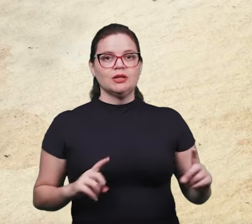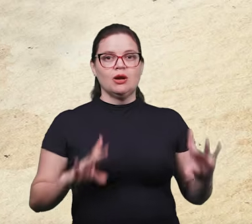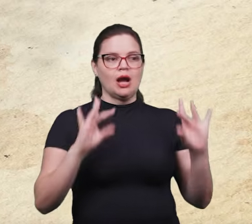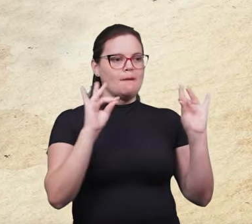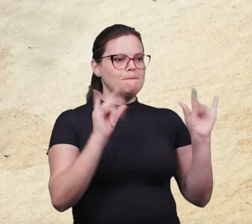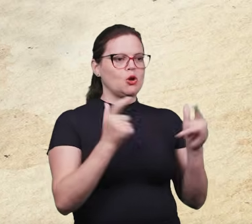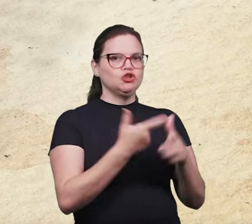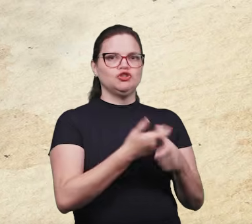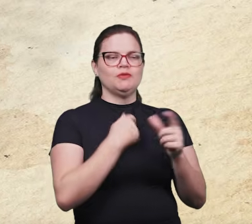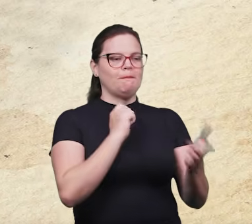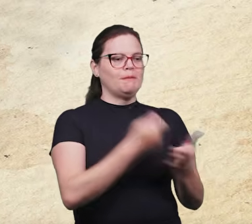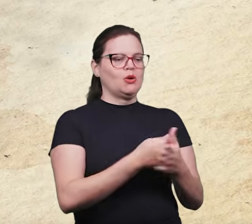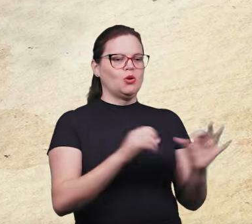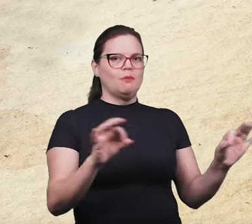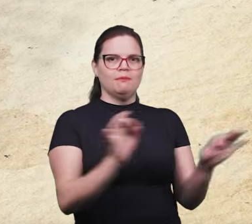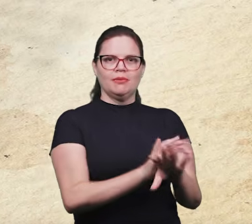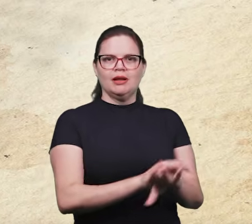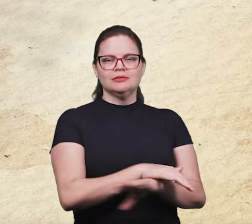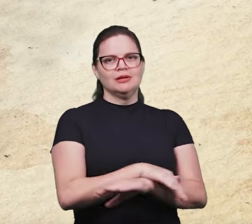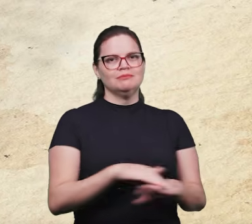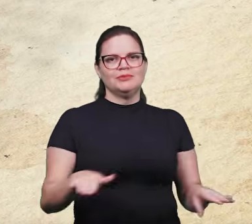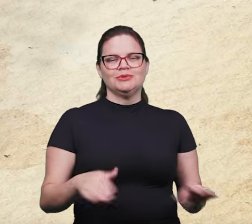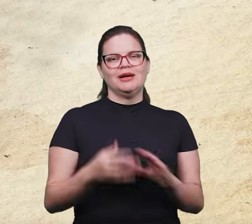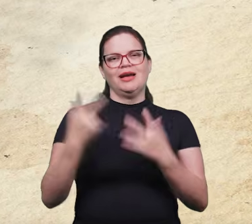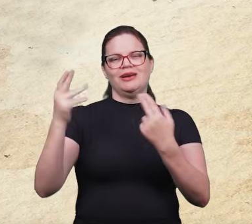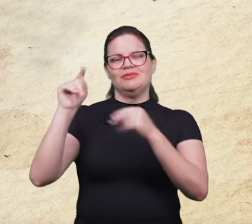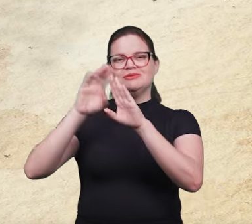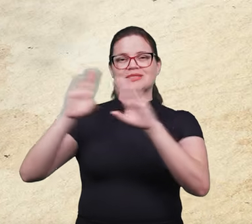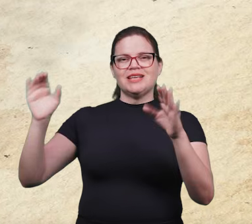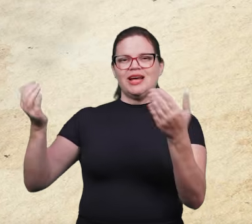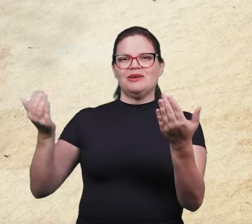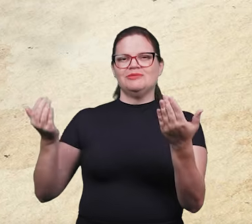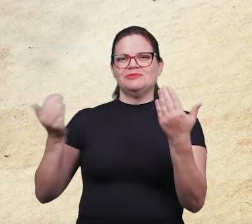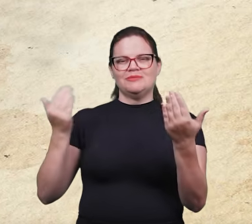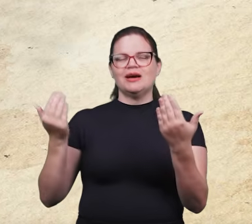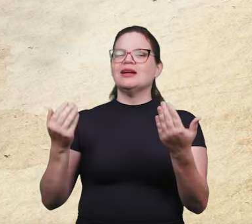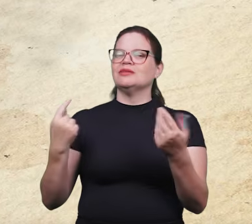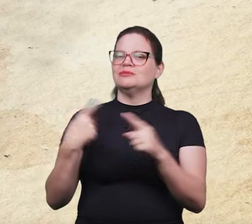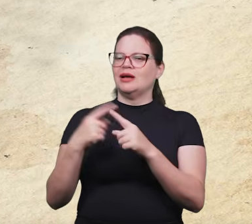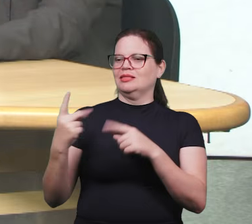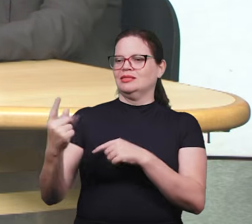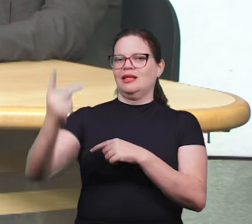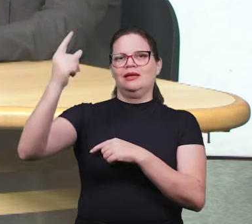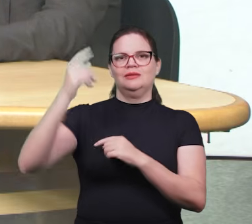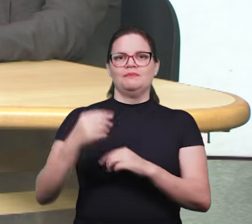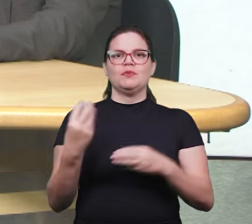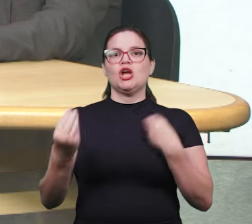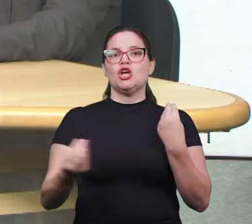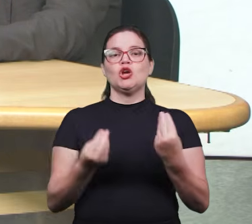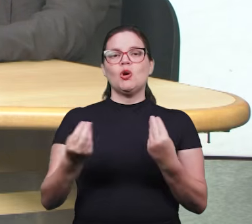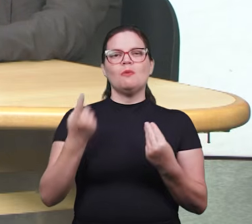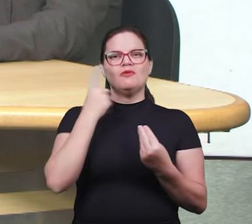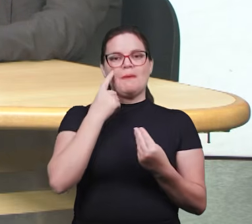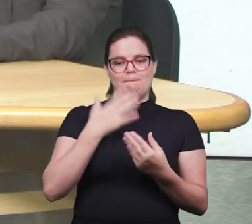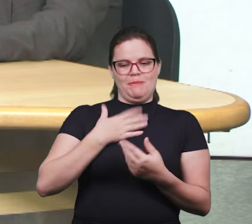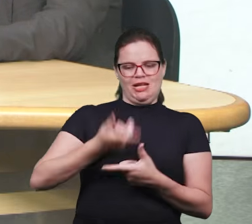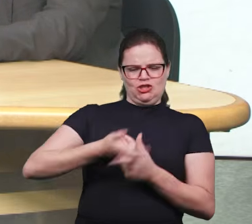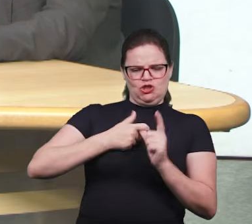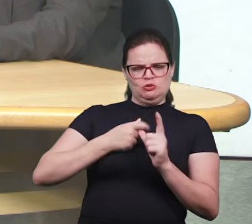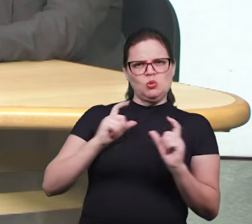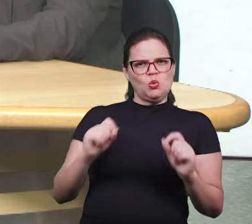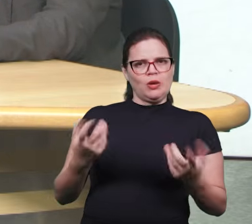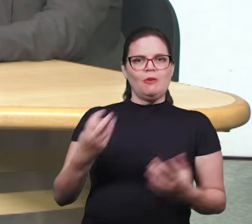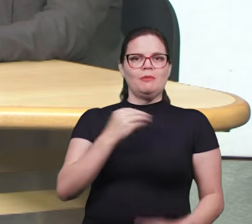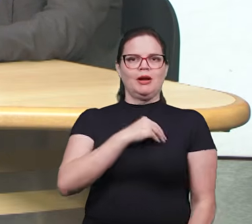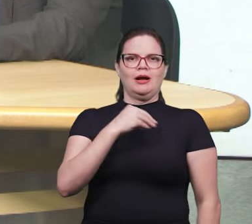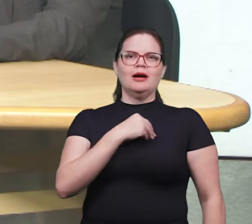Acabou a dívida, não tem mais dívida, agora é só eternidade. Essa dívida foi paga por nós através de Jesus, né? Através do Senhor